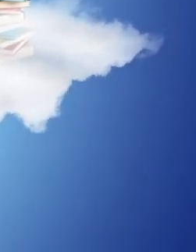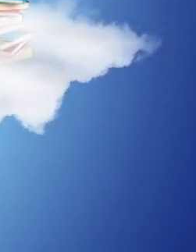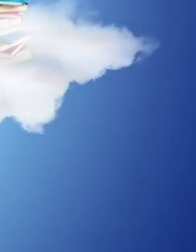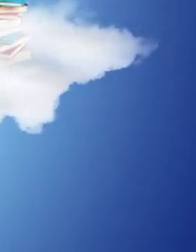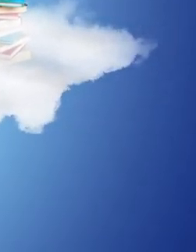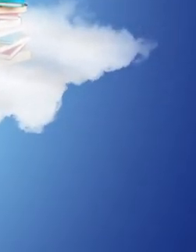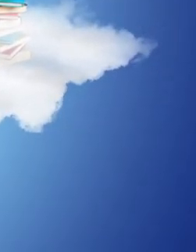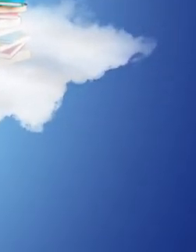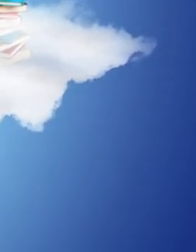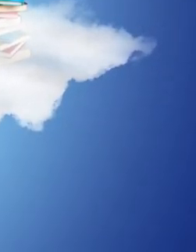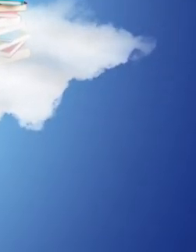E aí